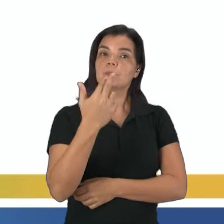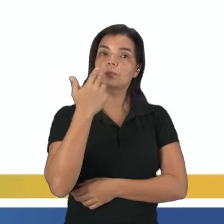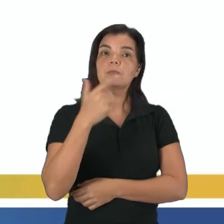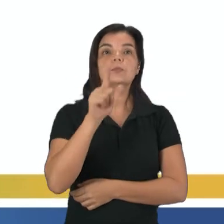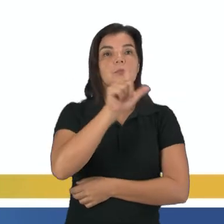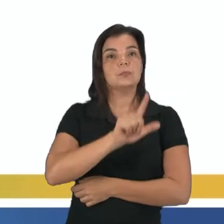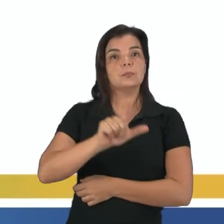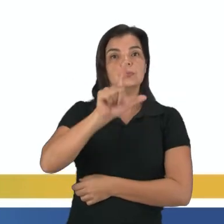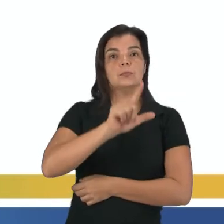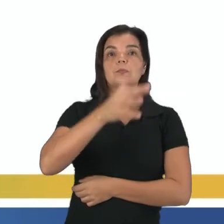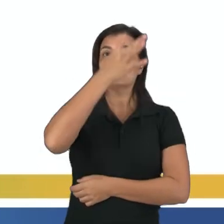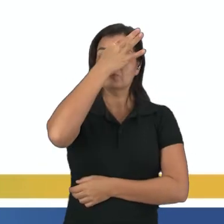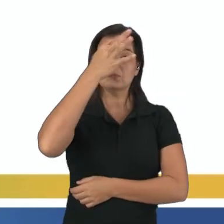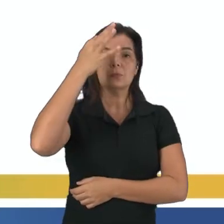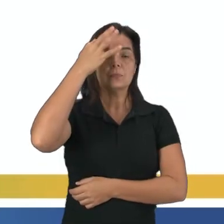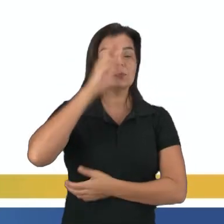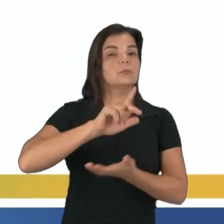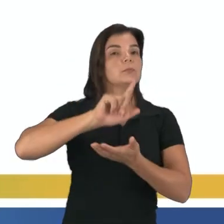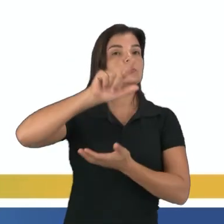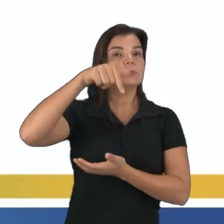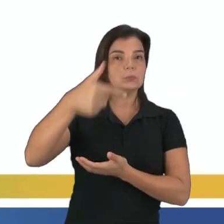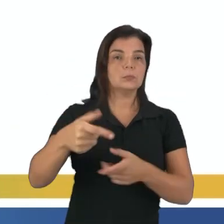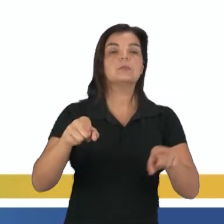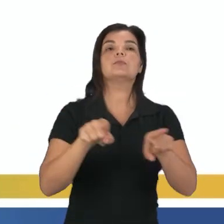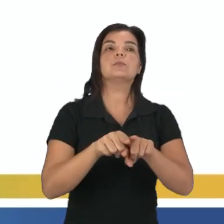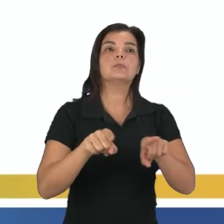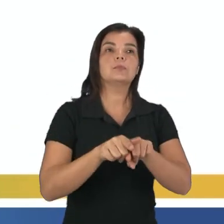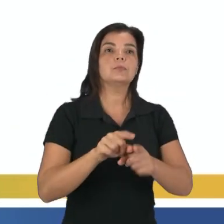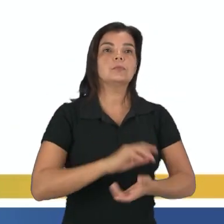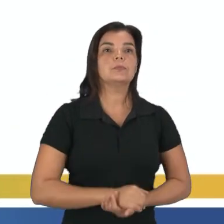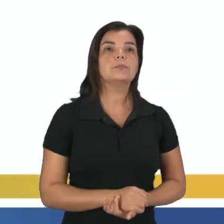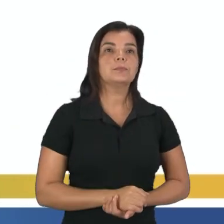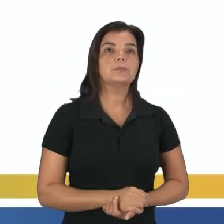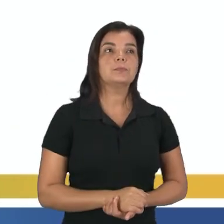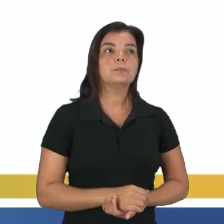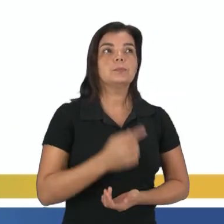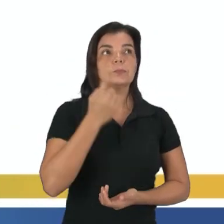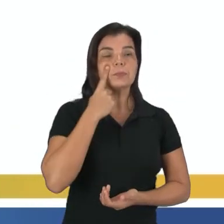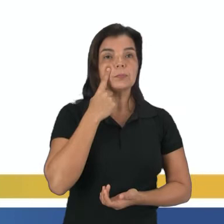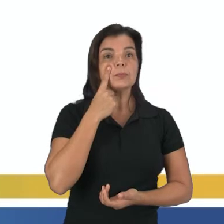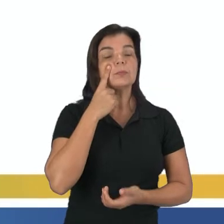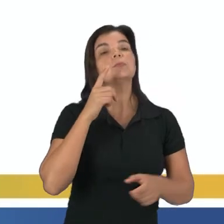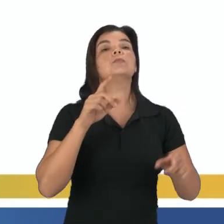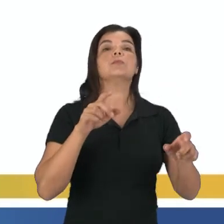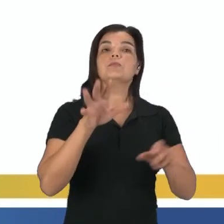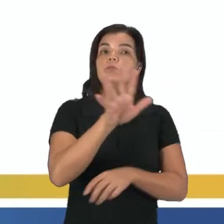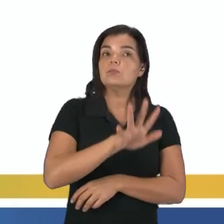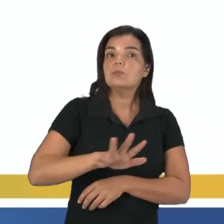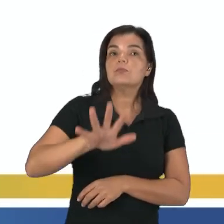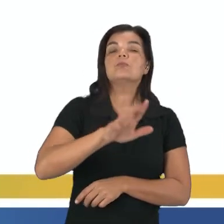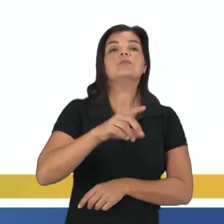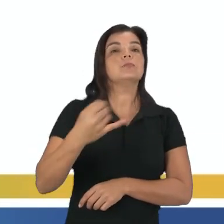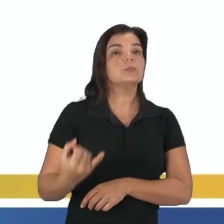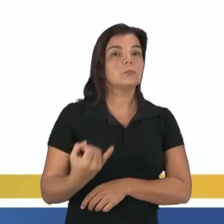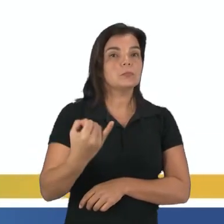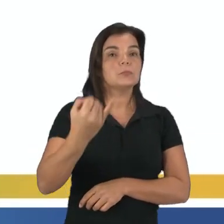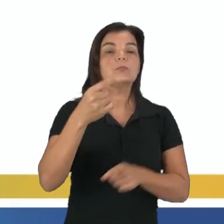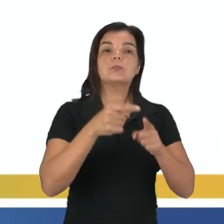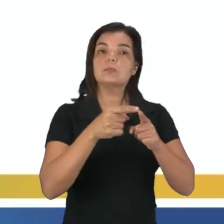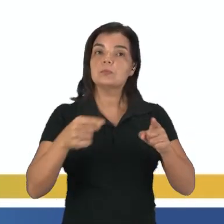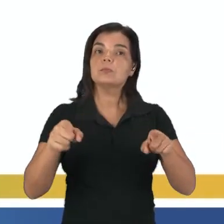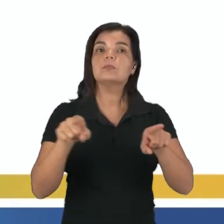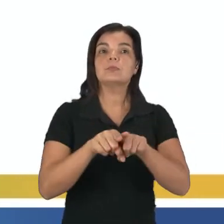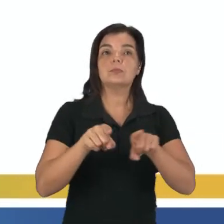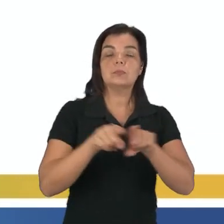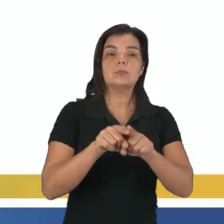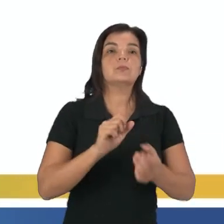áreas de línguas, da literatura, da filosofia e dentre outras. Então, esse universalismo ele foi super importante nesse período